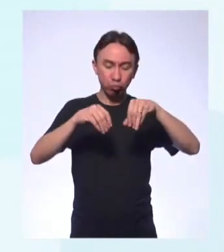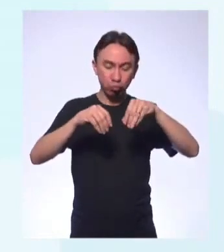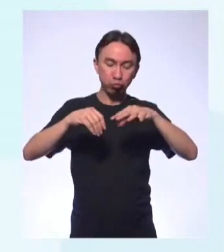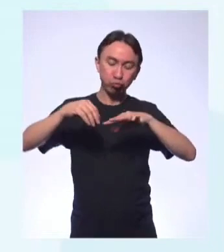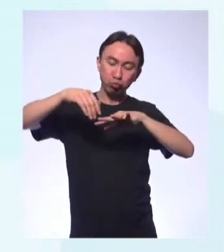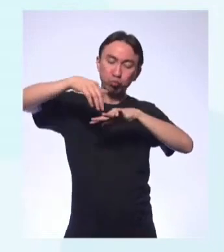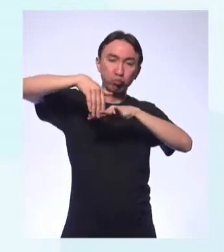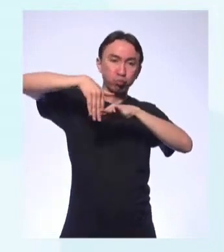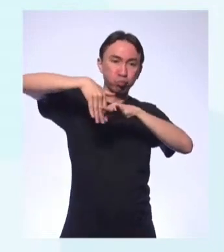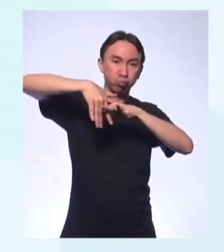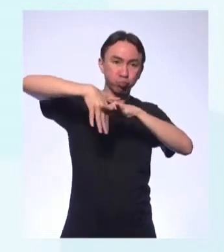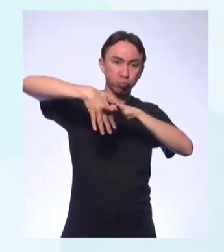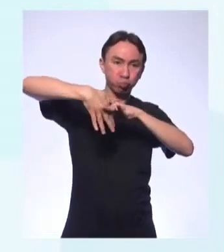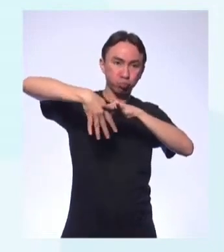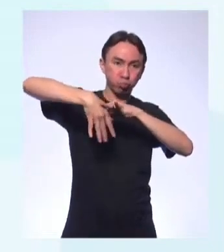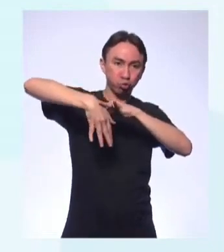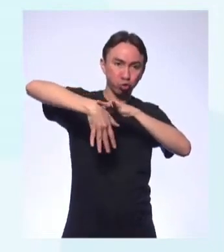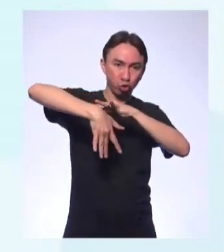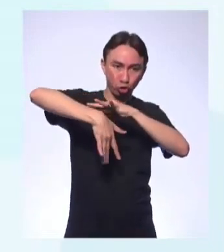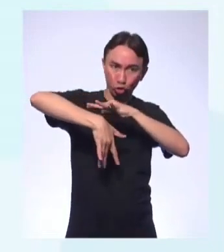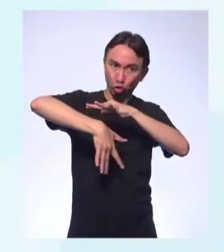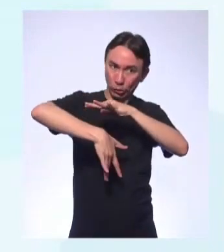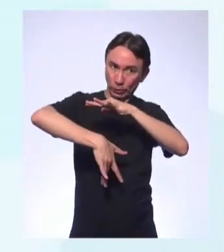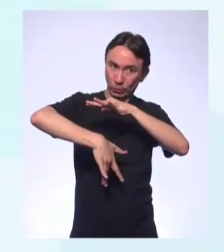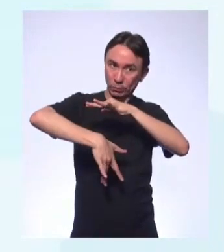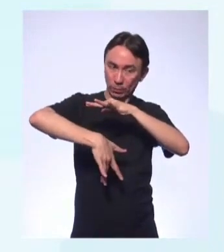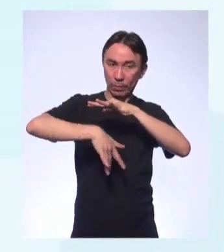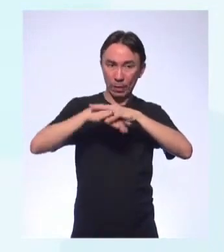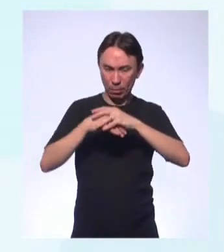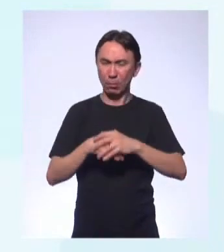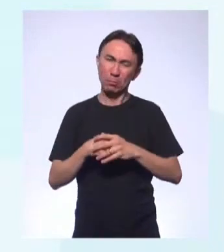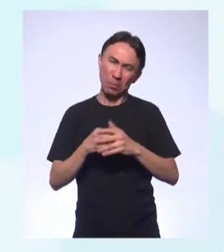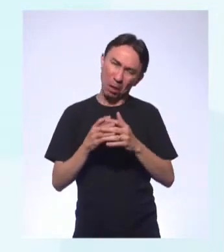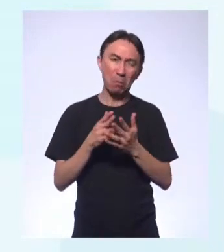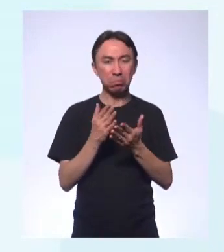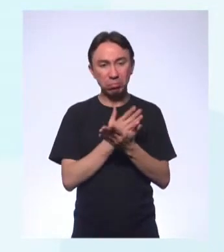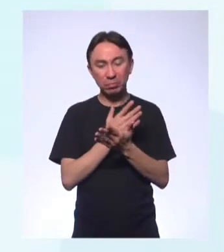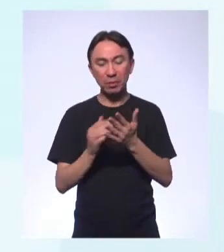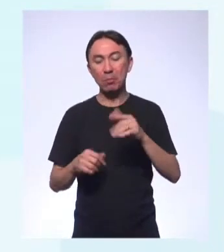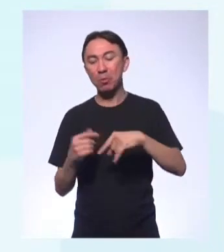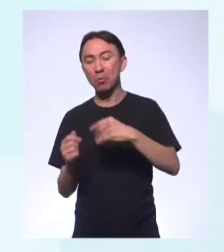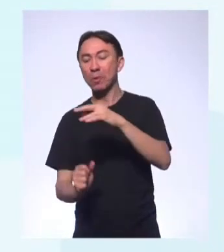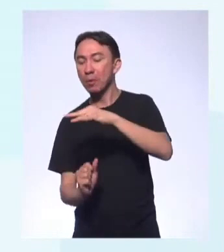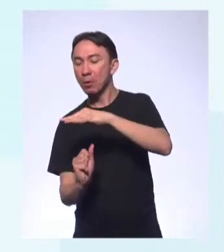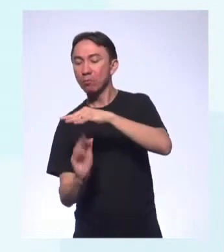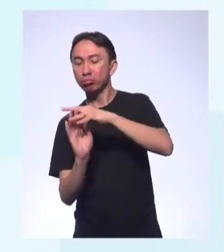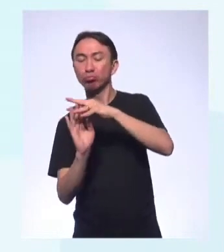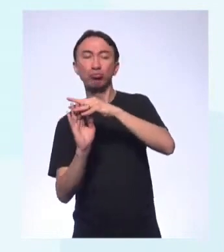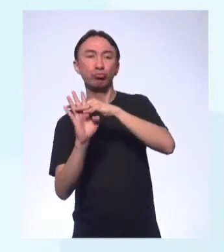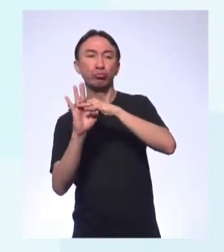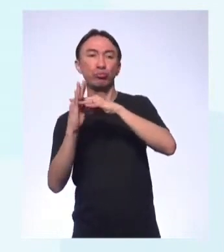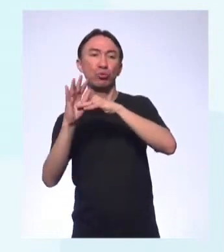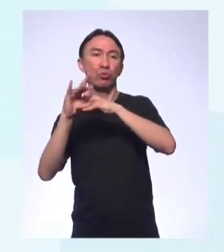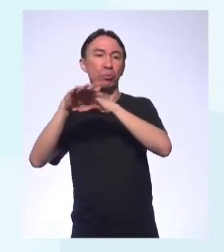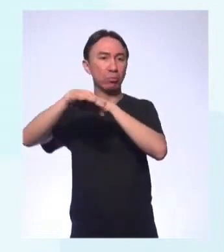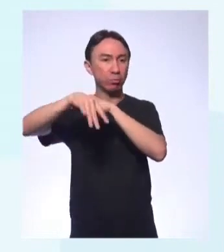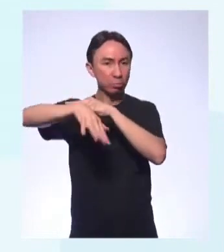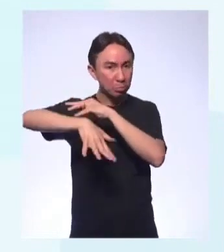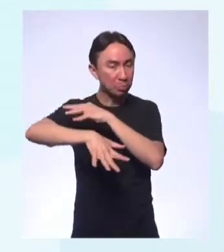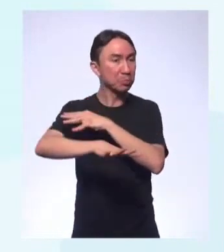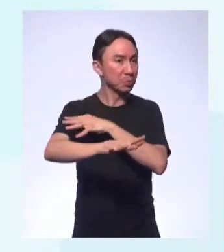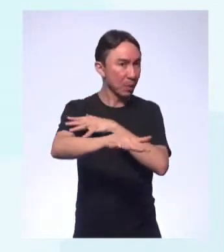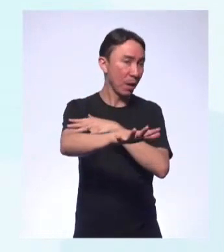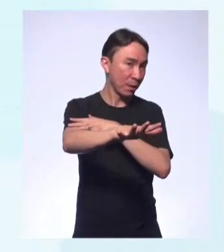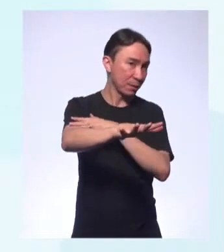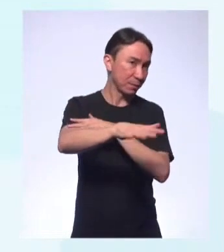para as nascentes, que nós conhecemos aí, ok? A descarga do aquífero, portanto, nós temos